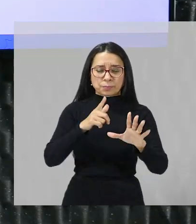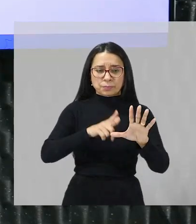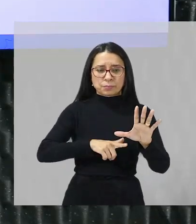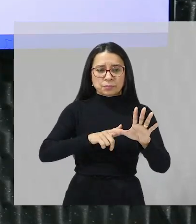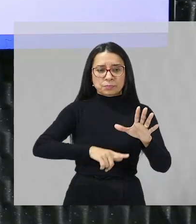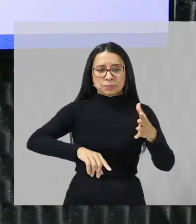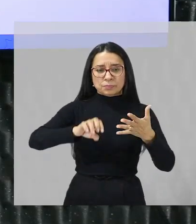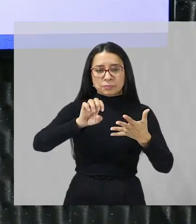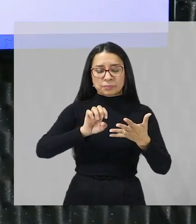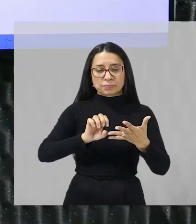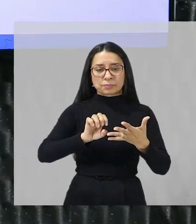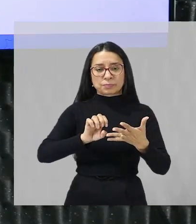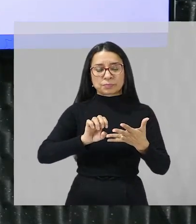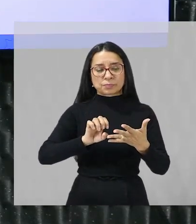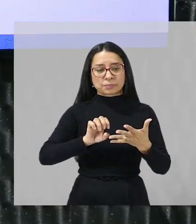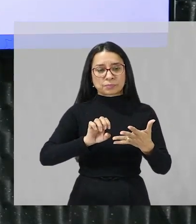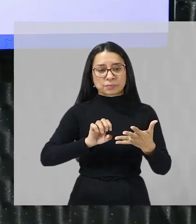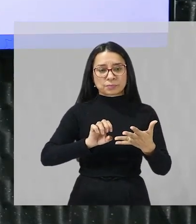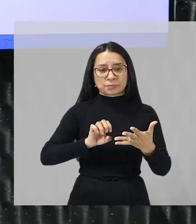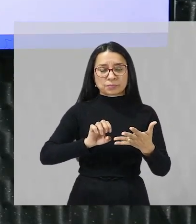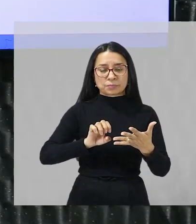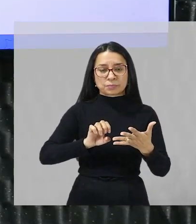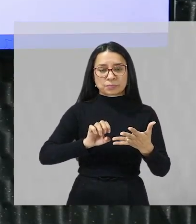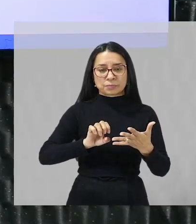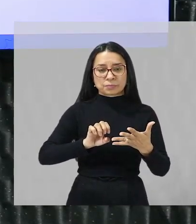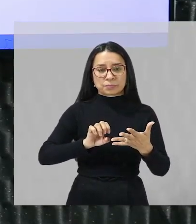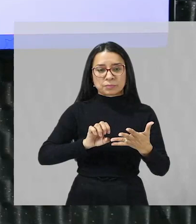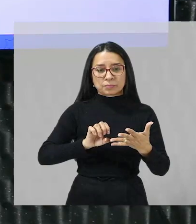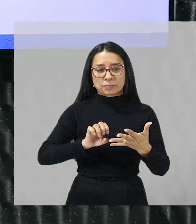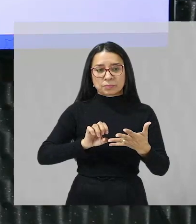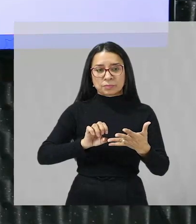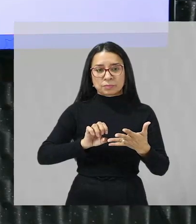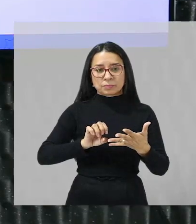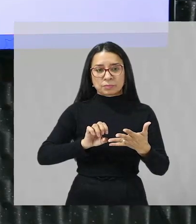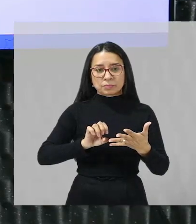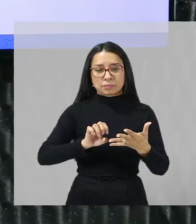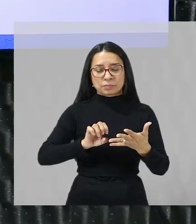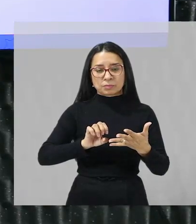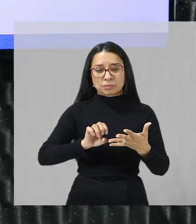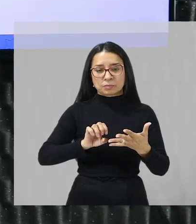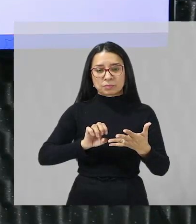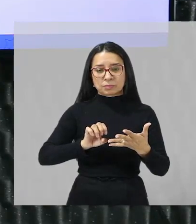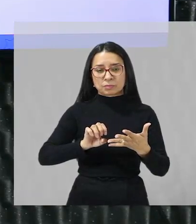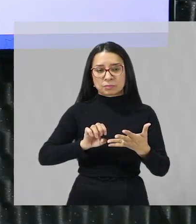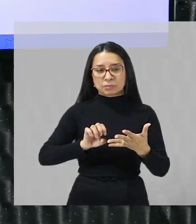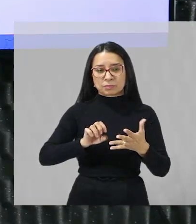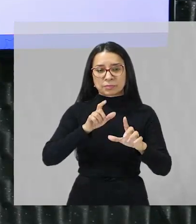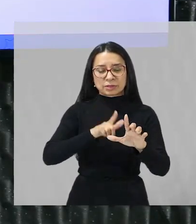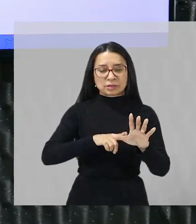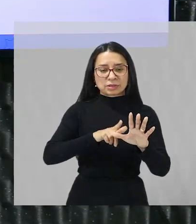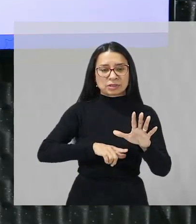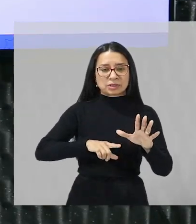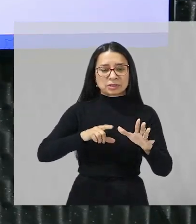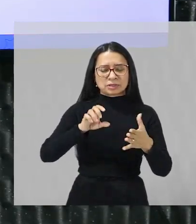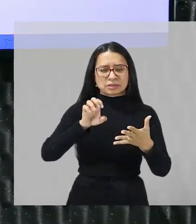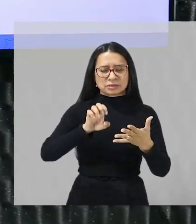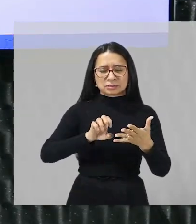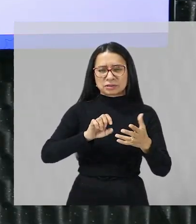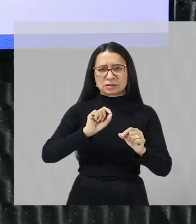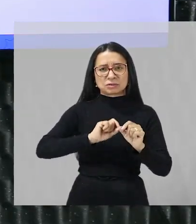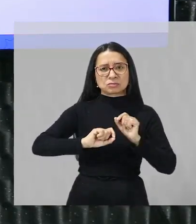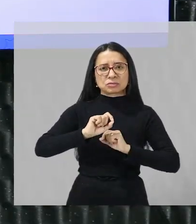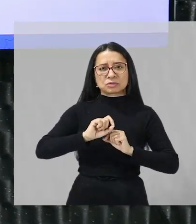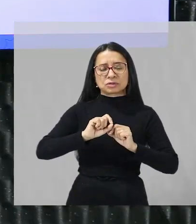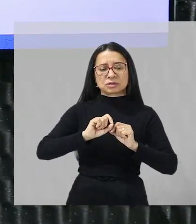uma consequência, é um posicionamento maior de pessoas que têm essa pauta e que se elegem para ser